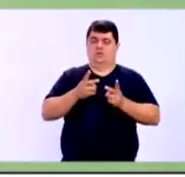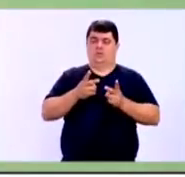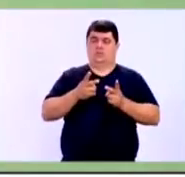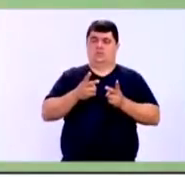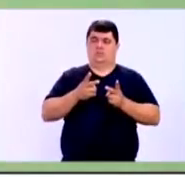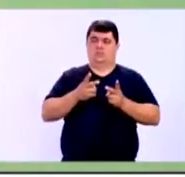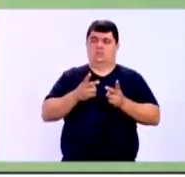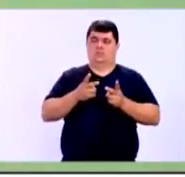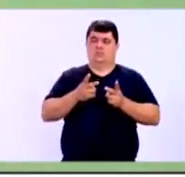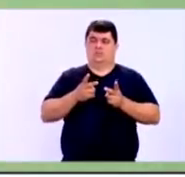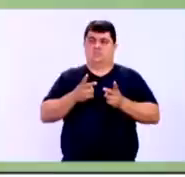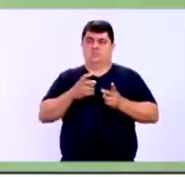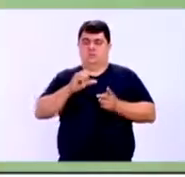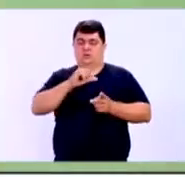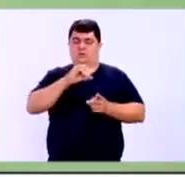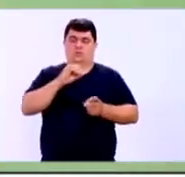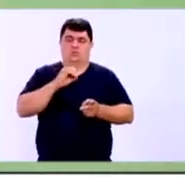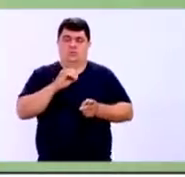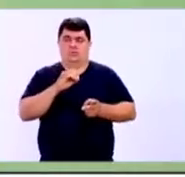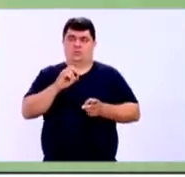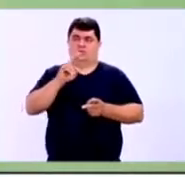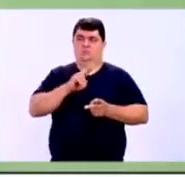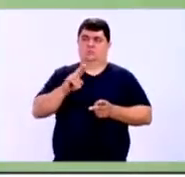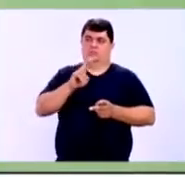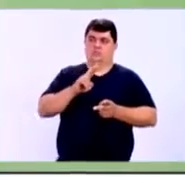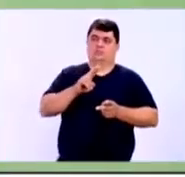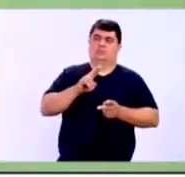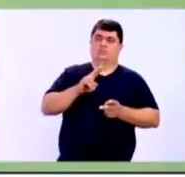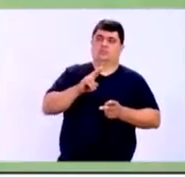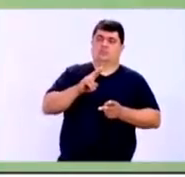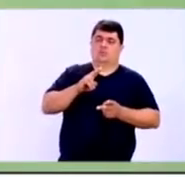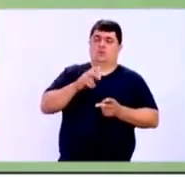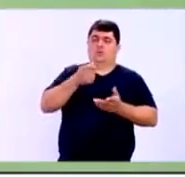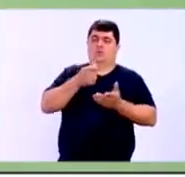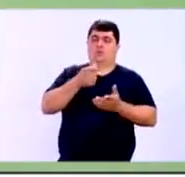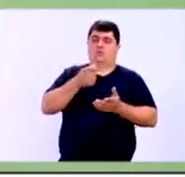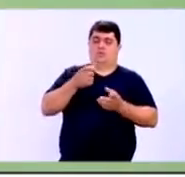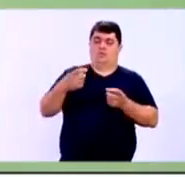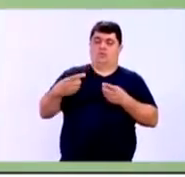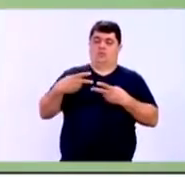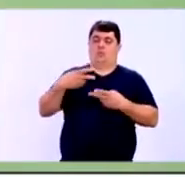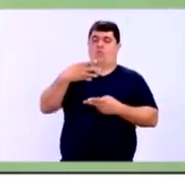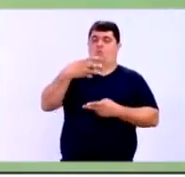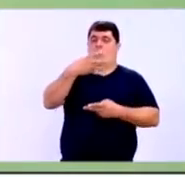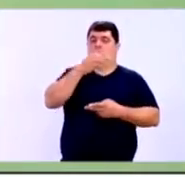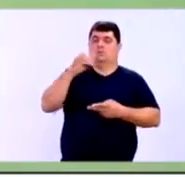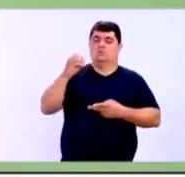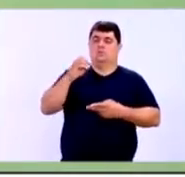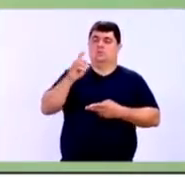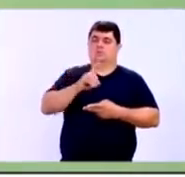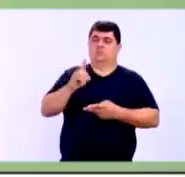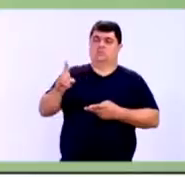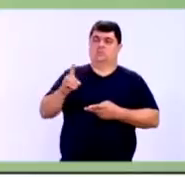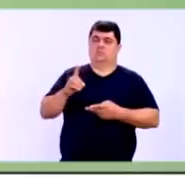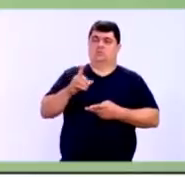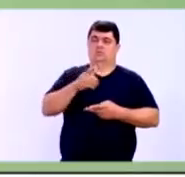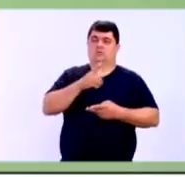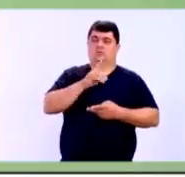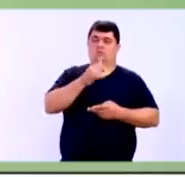venda de 90 unidades a R$400 cada uma. No dia